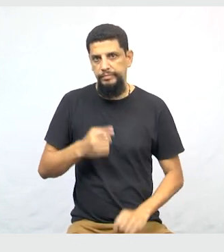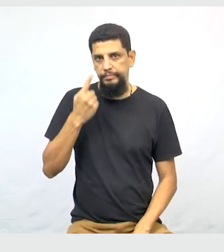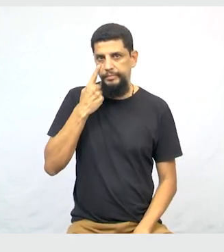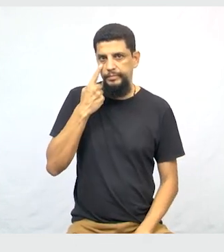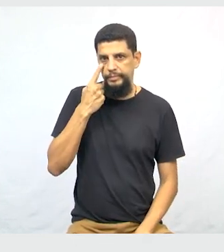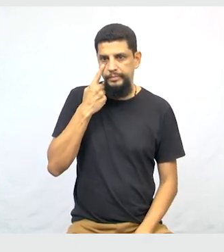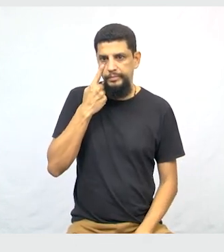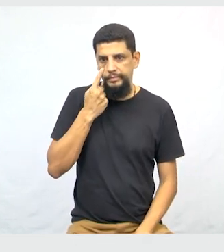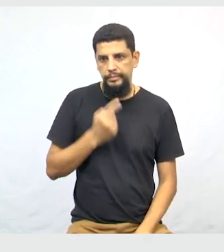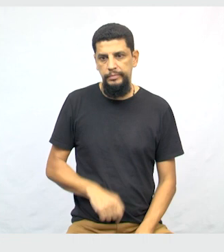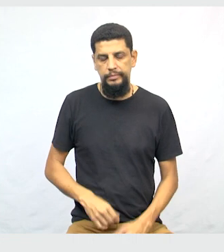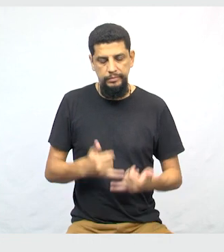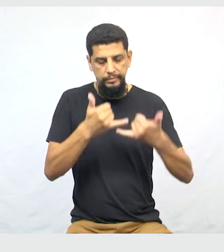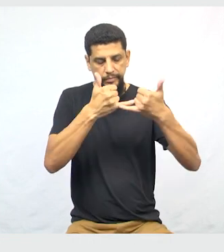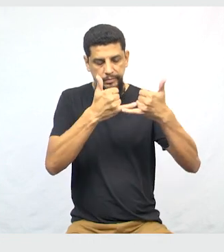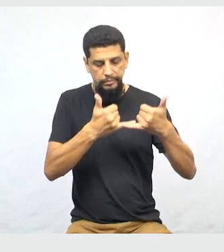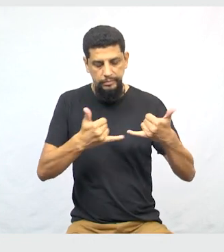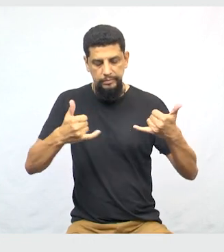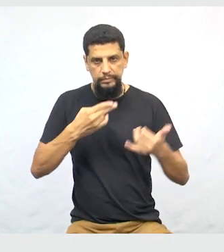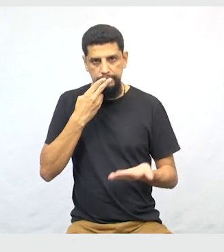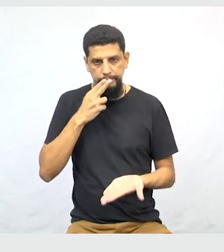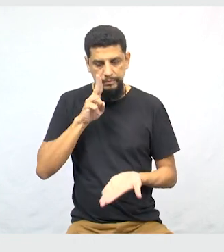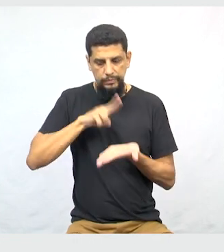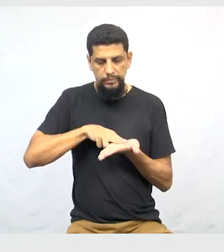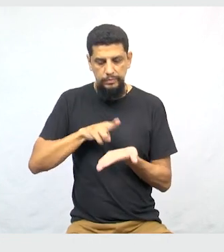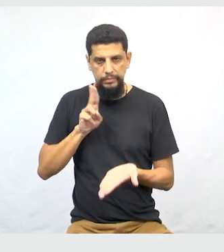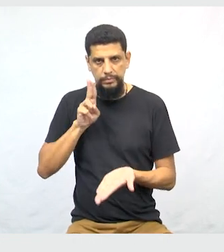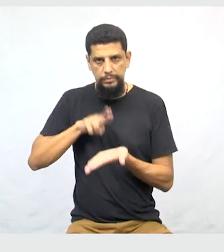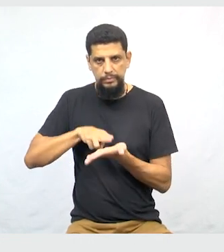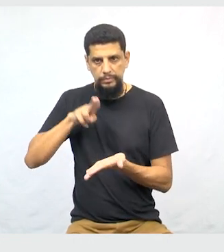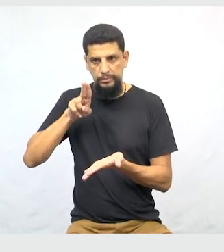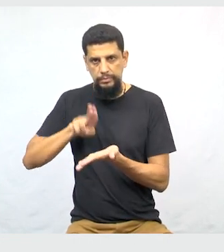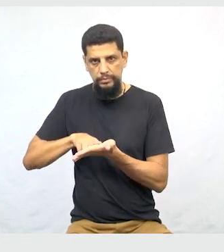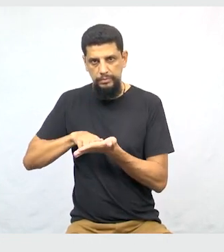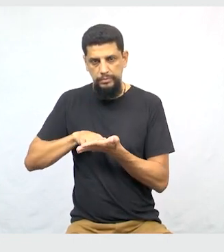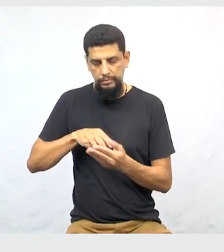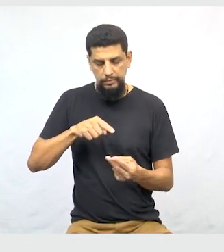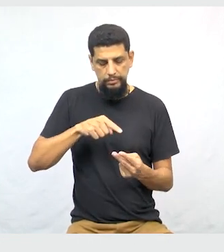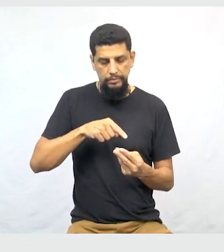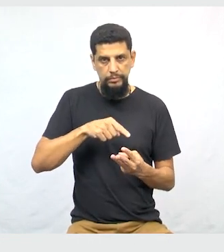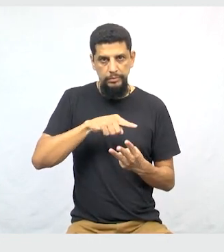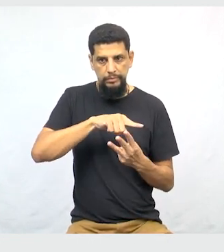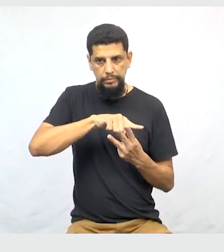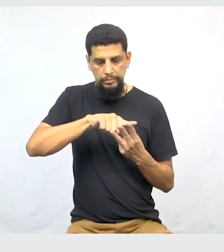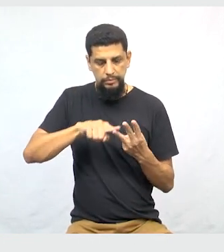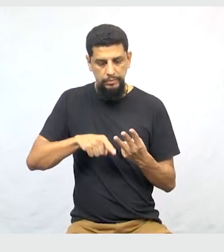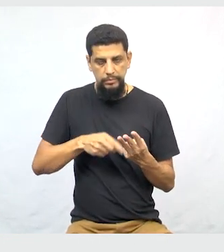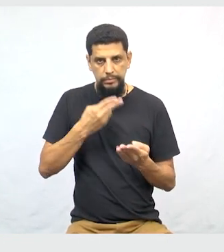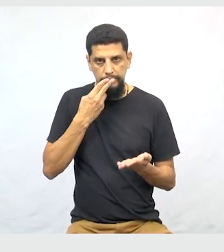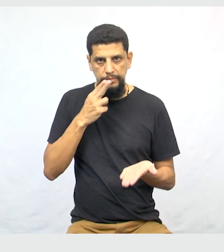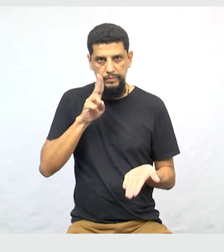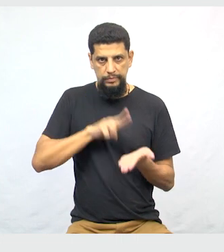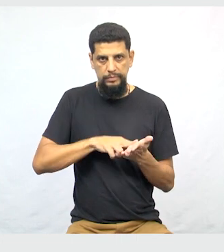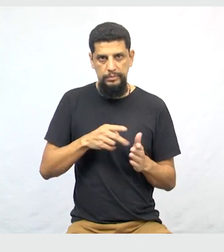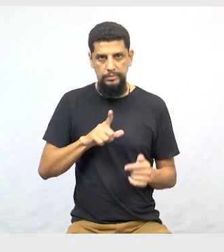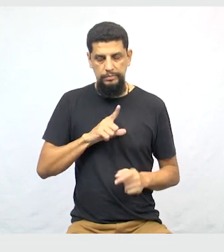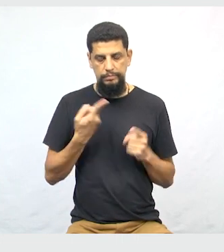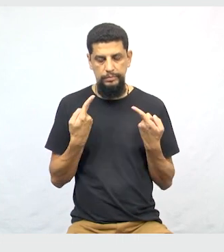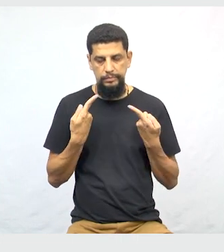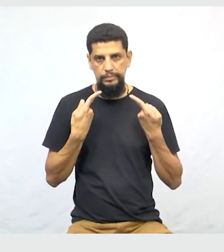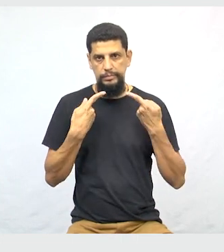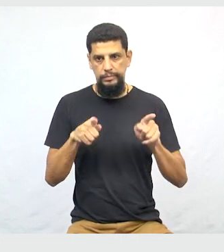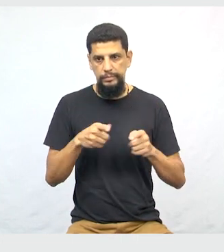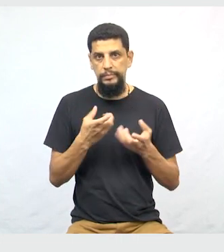prepararam, olha só, um varal com envelopes. E dentro de cada envelope tem um